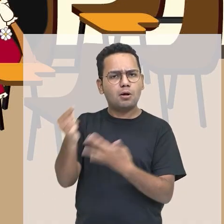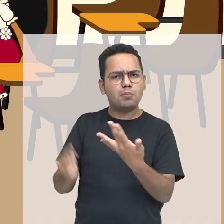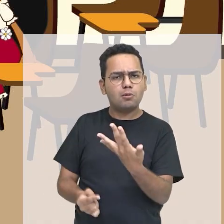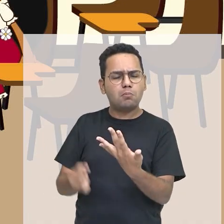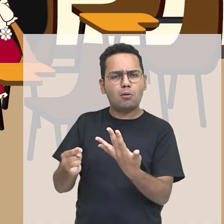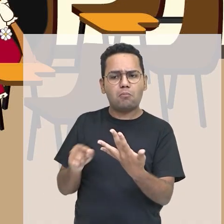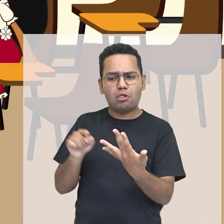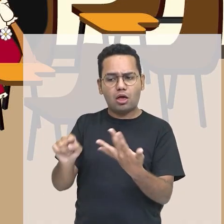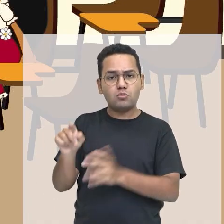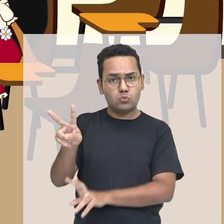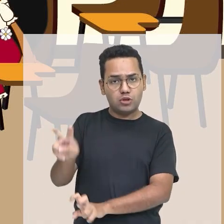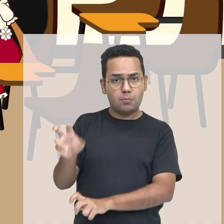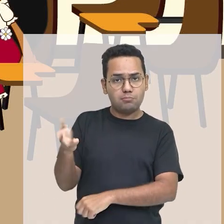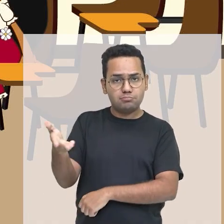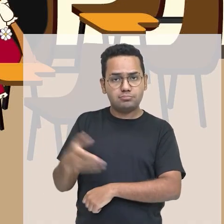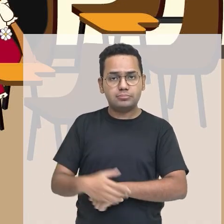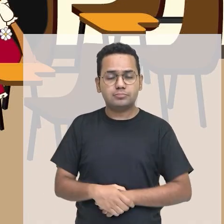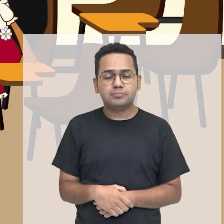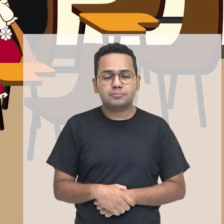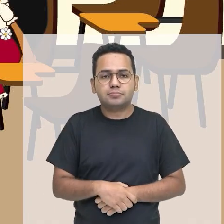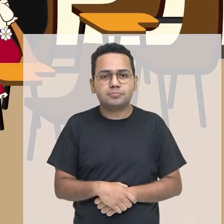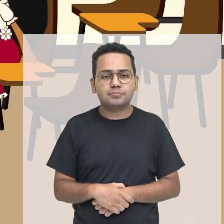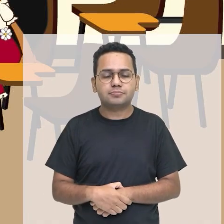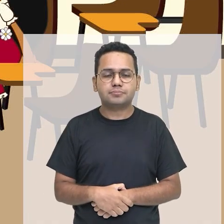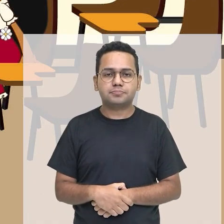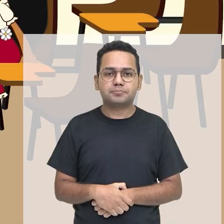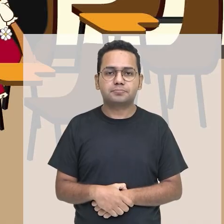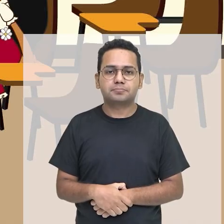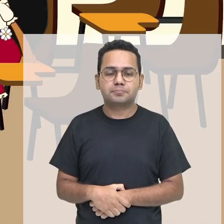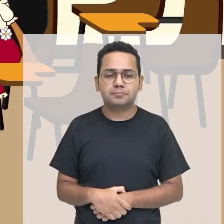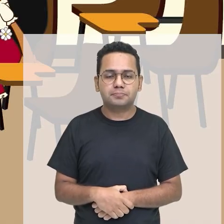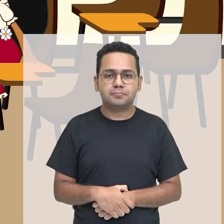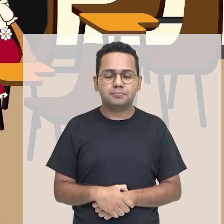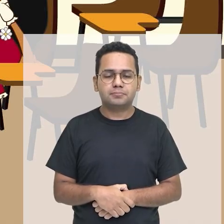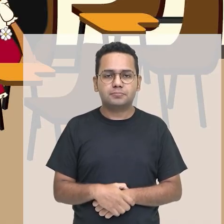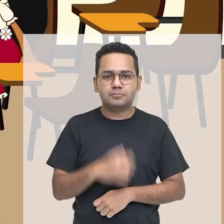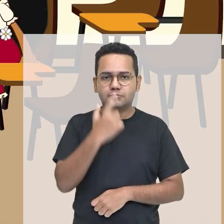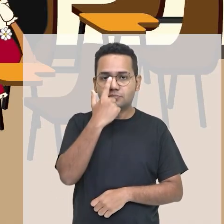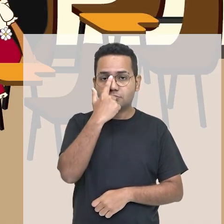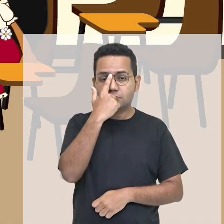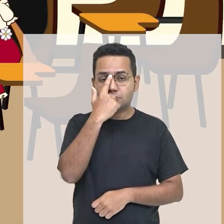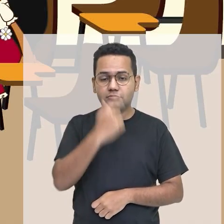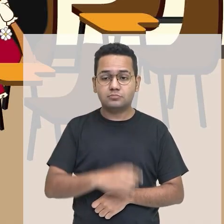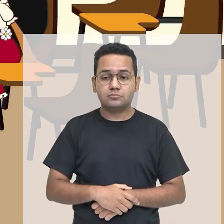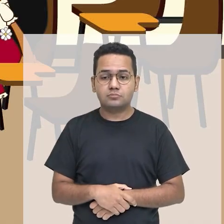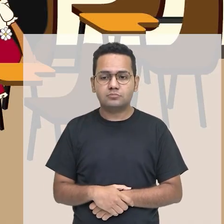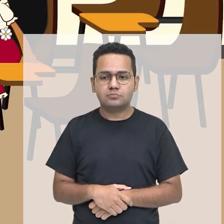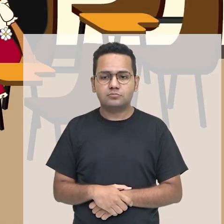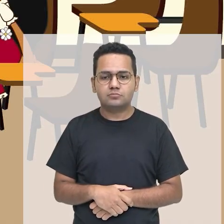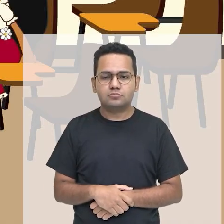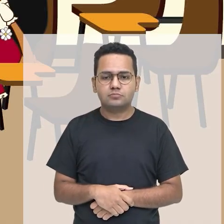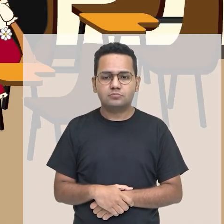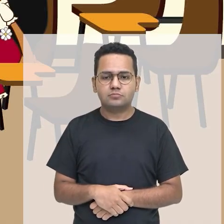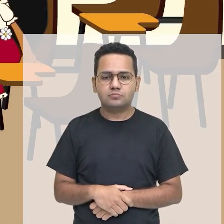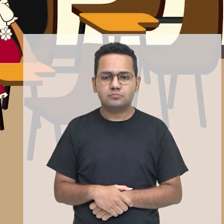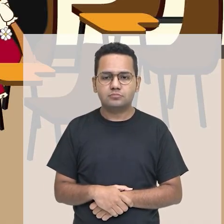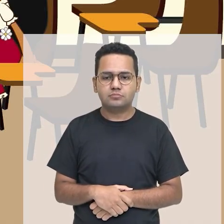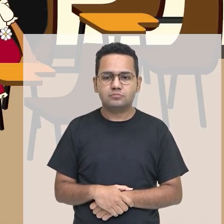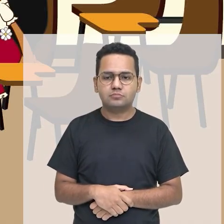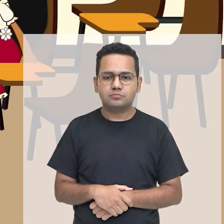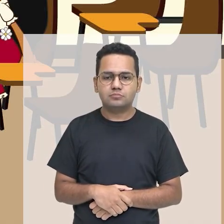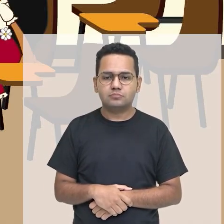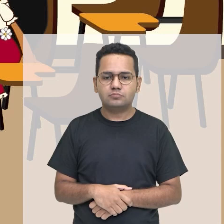dizer dicas, tá? Aquelas pistas, aquelas dicas. Então, primeira informação, feeling skeptical, ele estava se